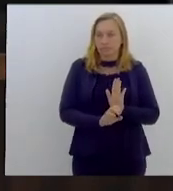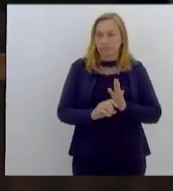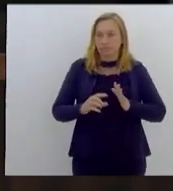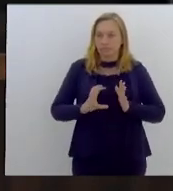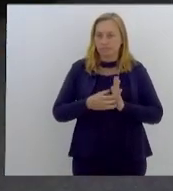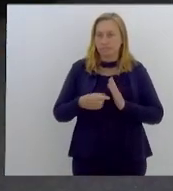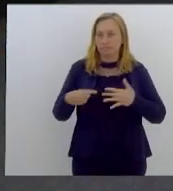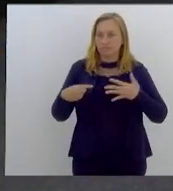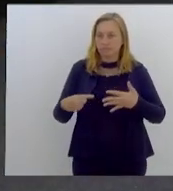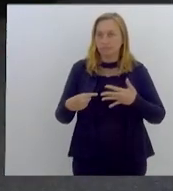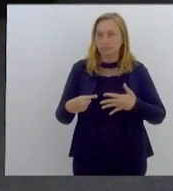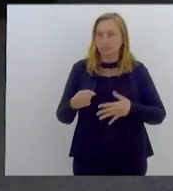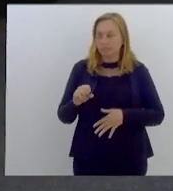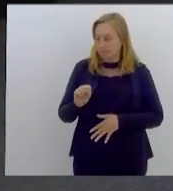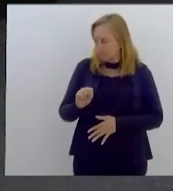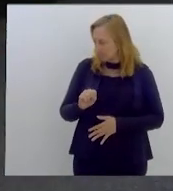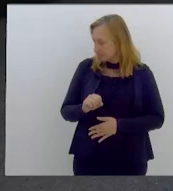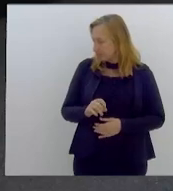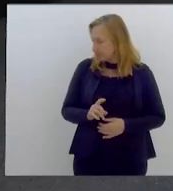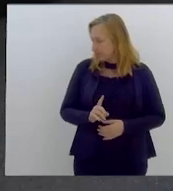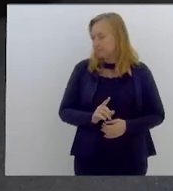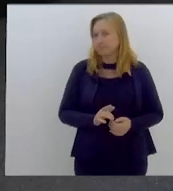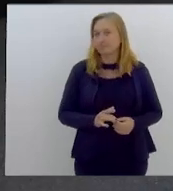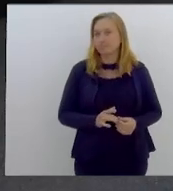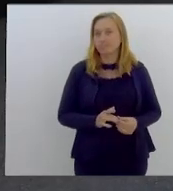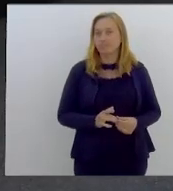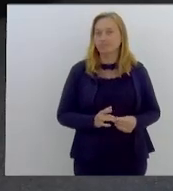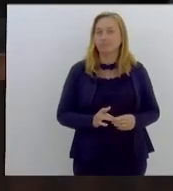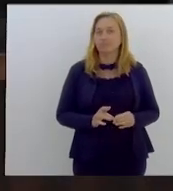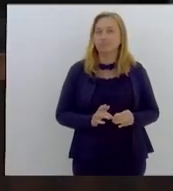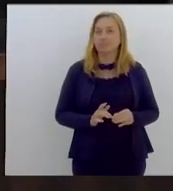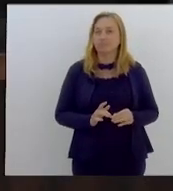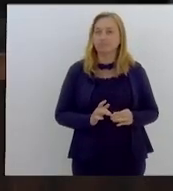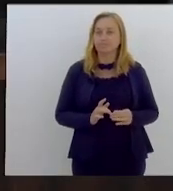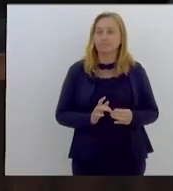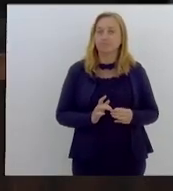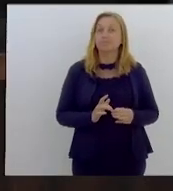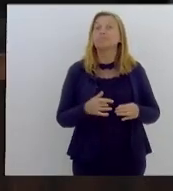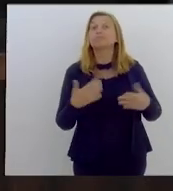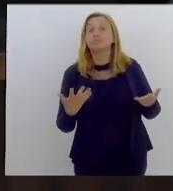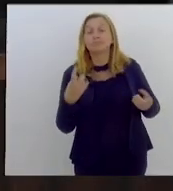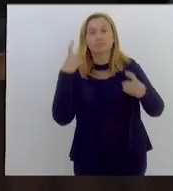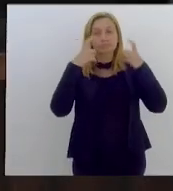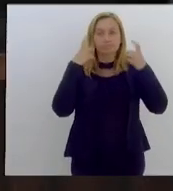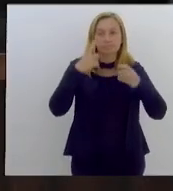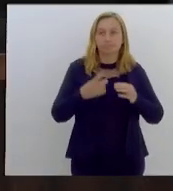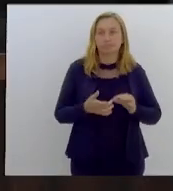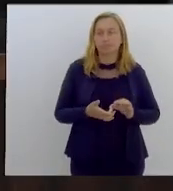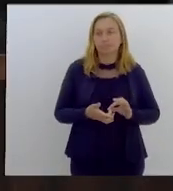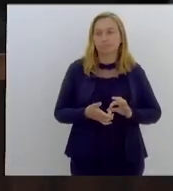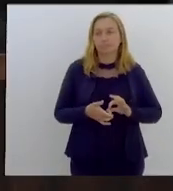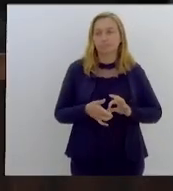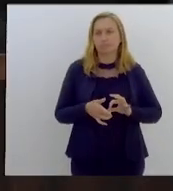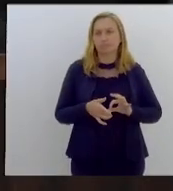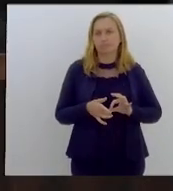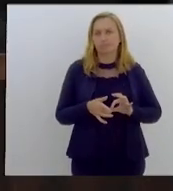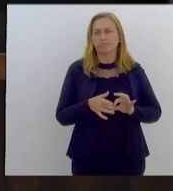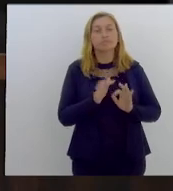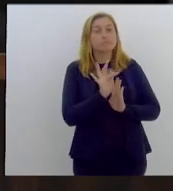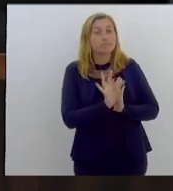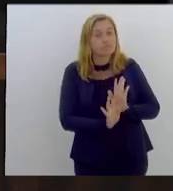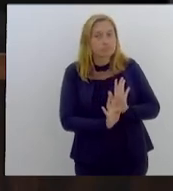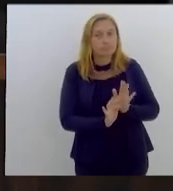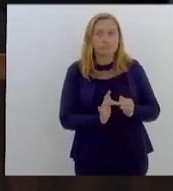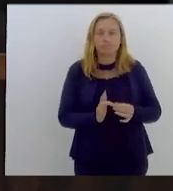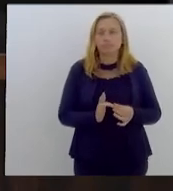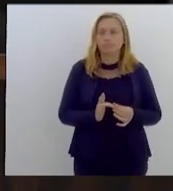Não, passou antes pelo crivo. Não, mas olha só. Qual é a preocupação? Esse texto foi um texto